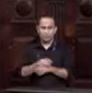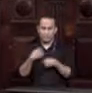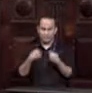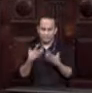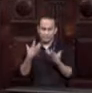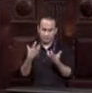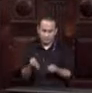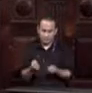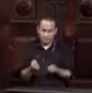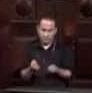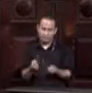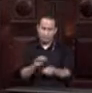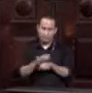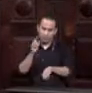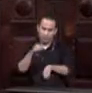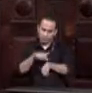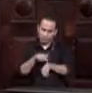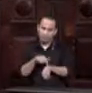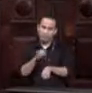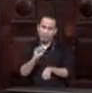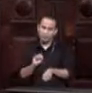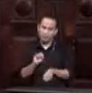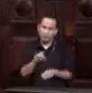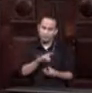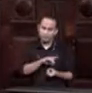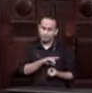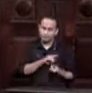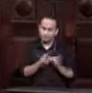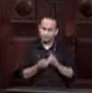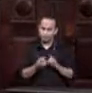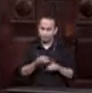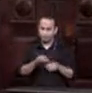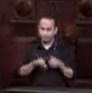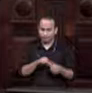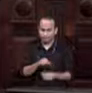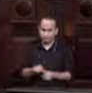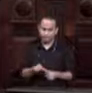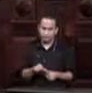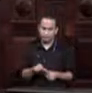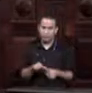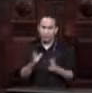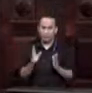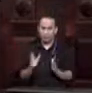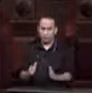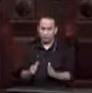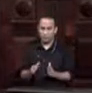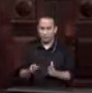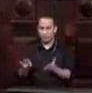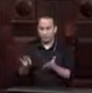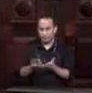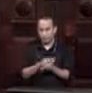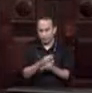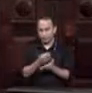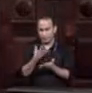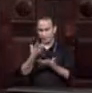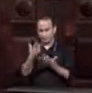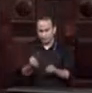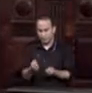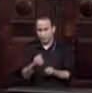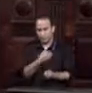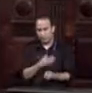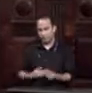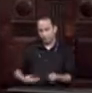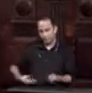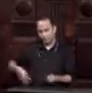Está mais do que na hora de nós virarmos essa página e agora o foco está na assinatura desse acordo com o governo